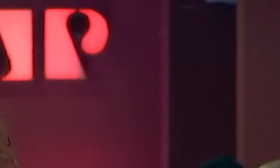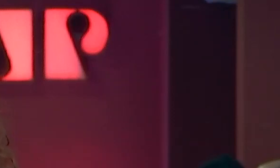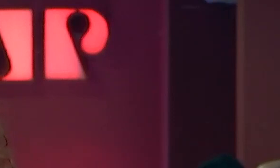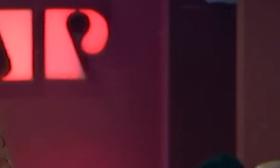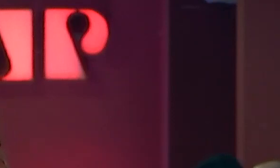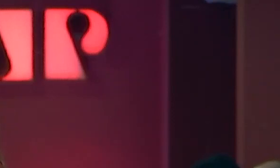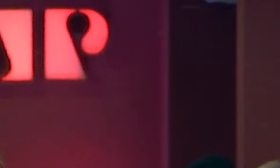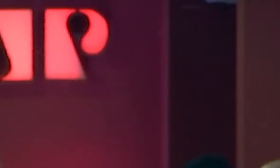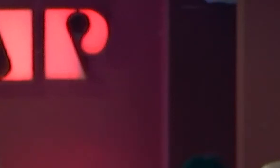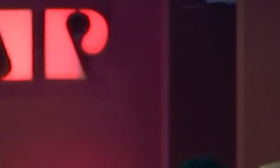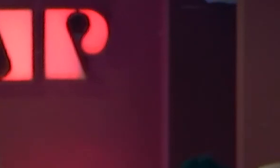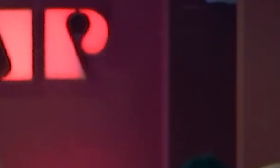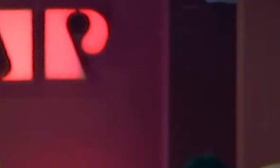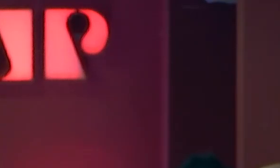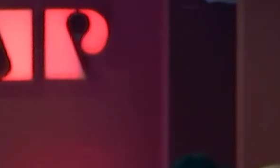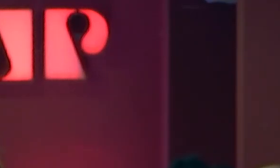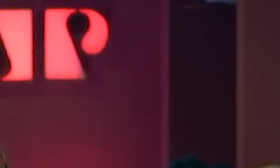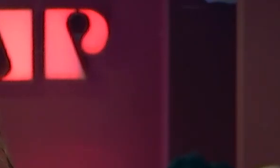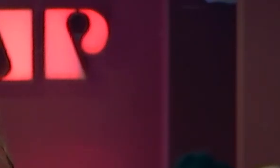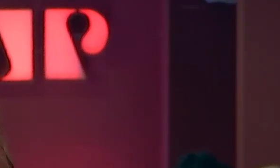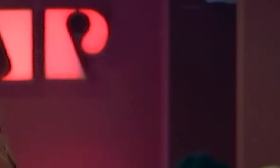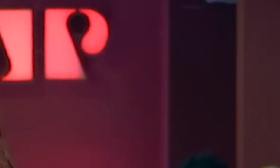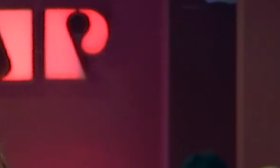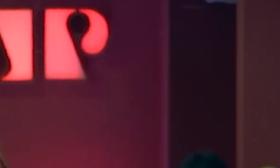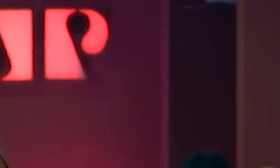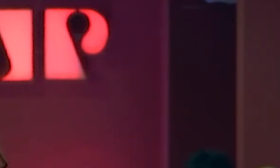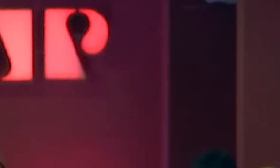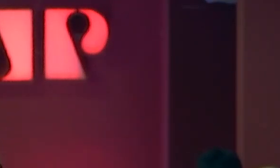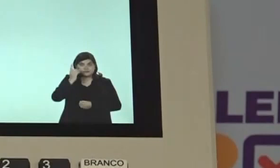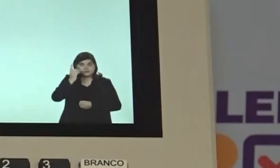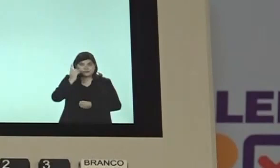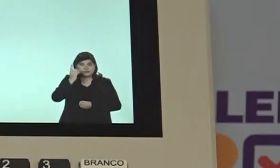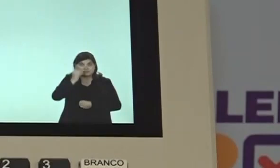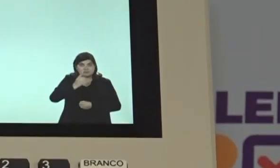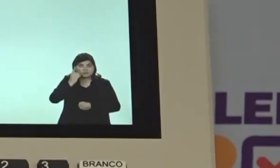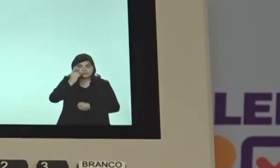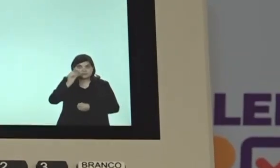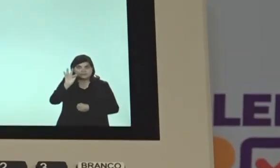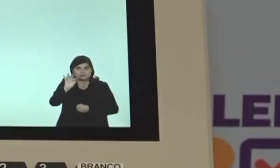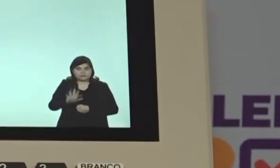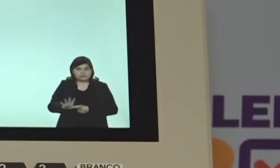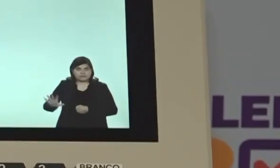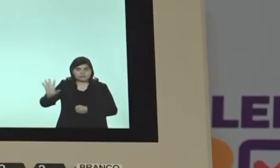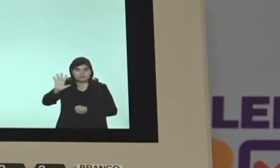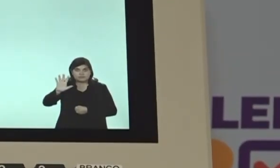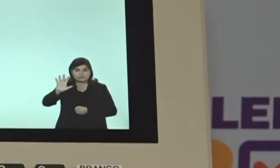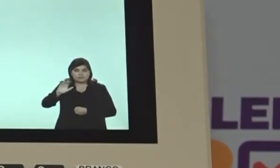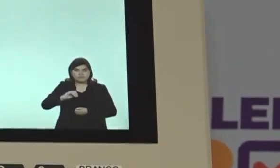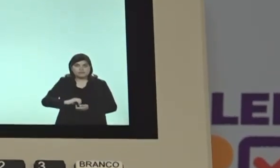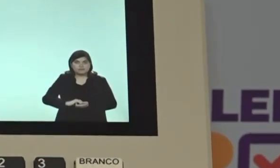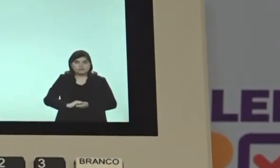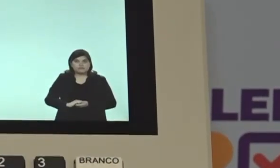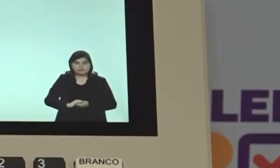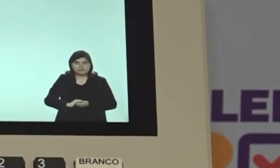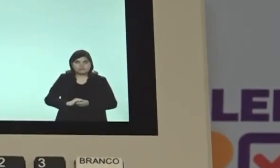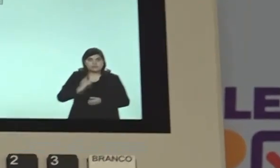e os Estados Unidos Confiam que a eleição no Brasil será conduzida com o mesmo profissionalismo e espírito Pacífico e de